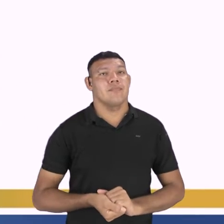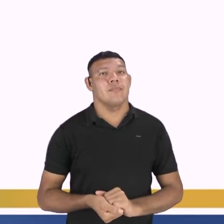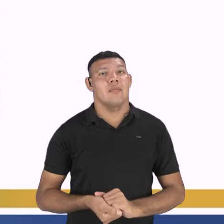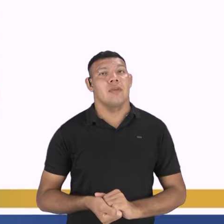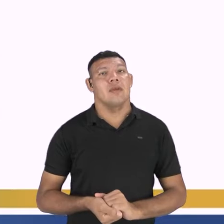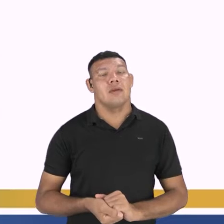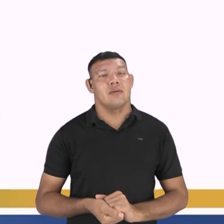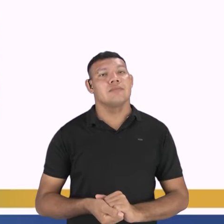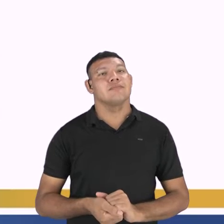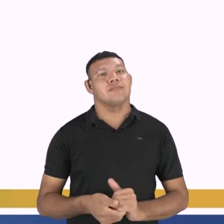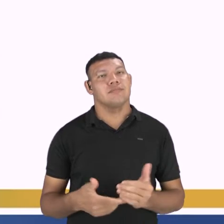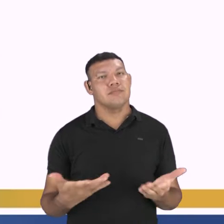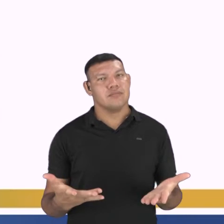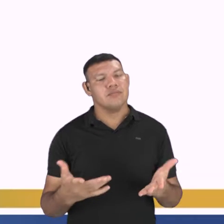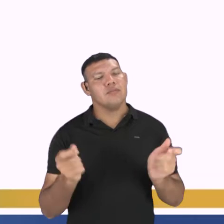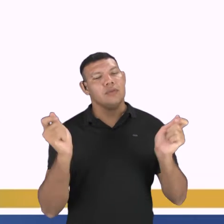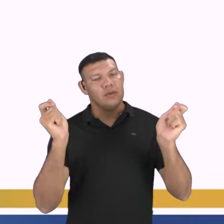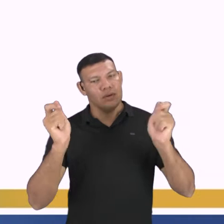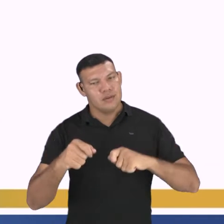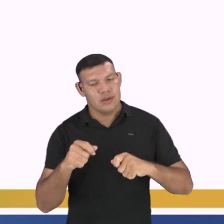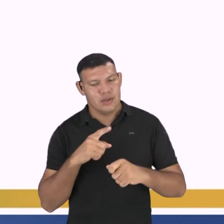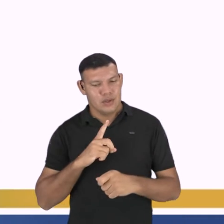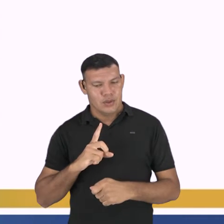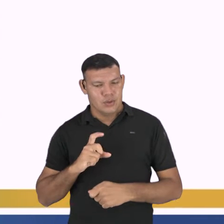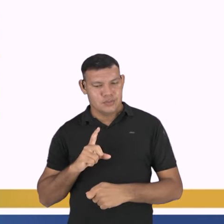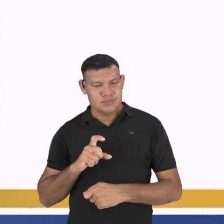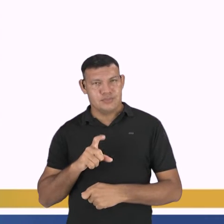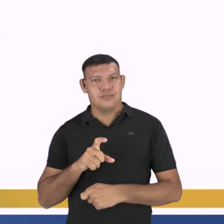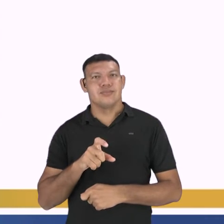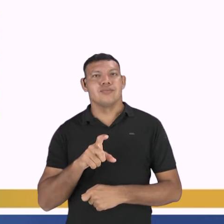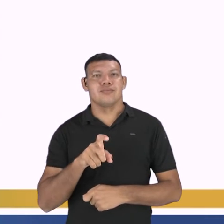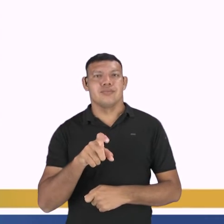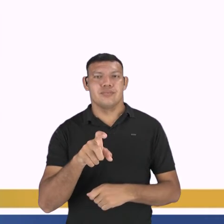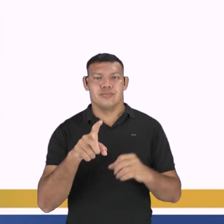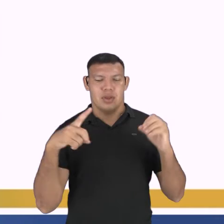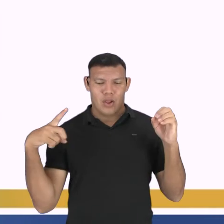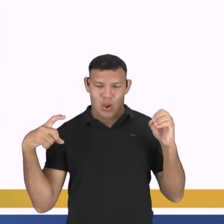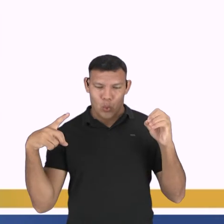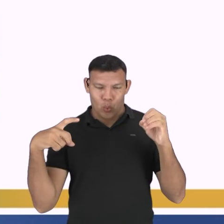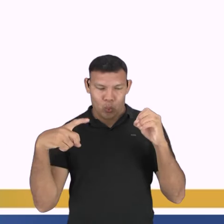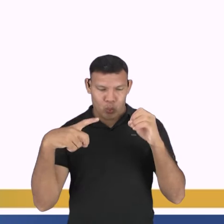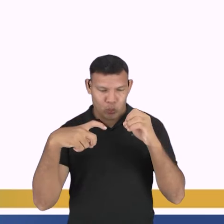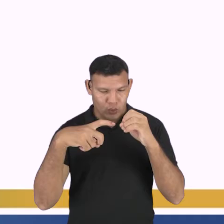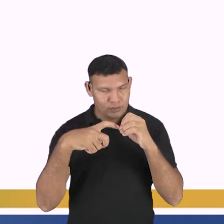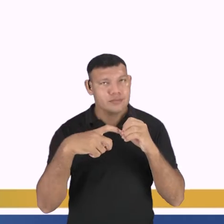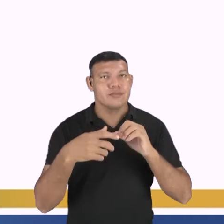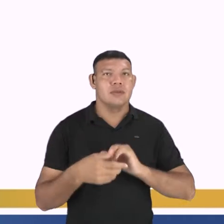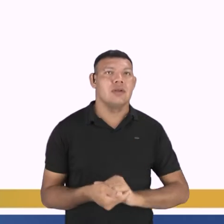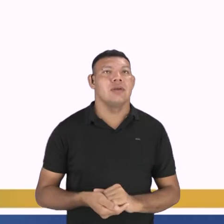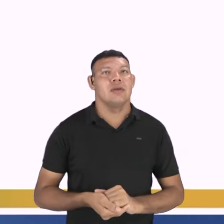adquirem a maturidade e se tornam móveis para que alcance o óvulo dentro da mulher.